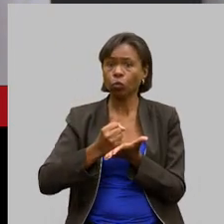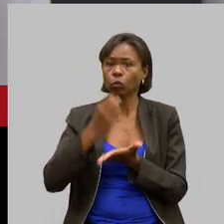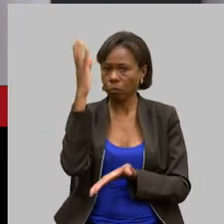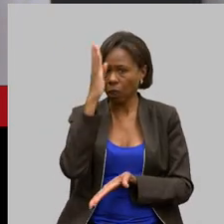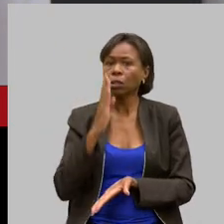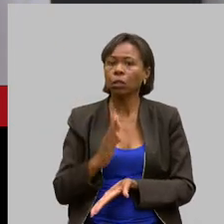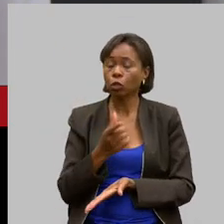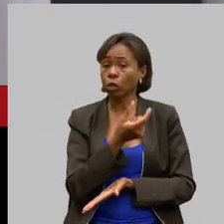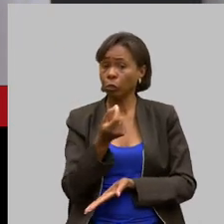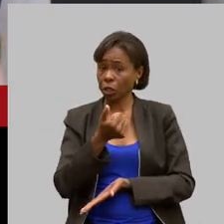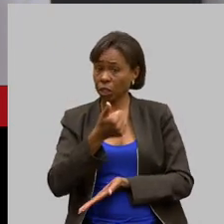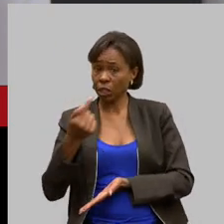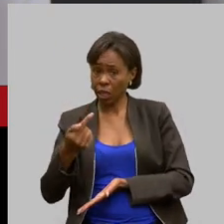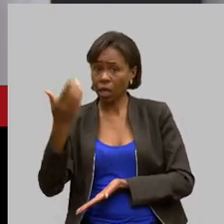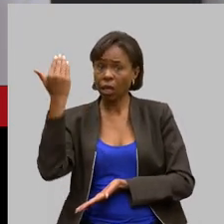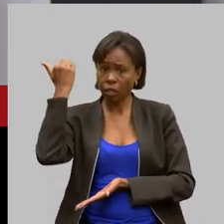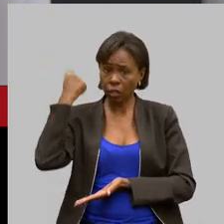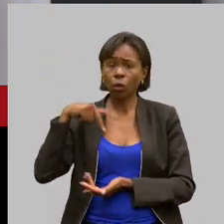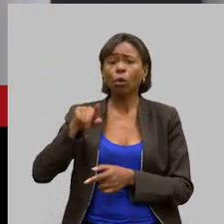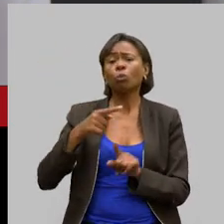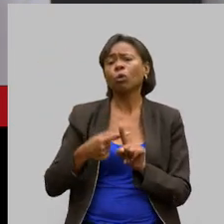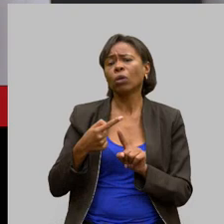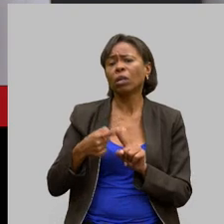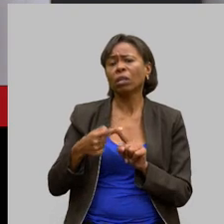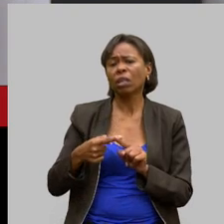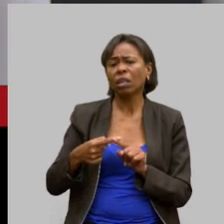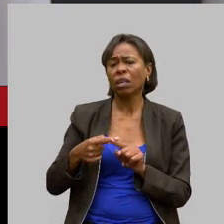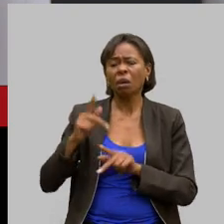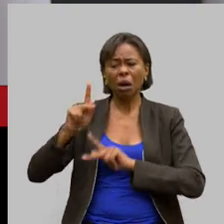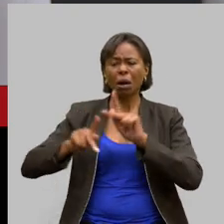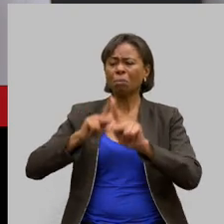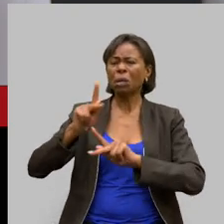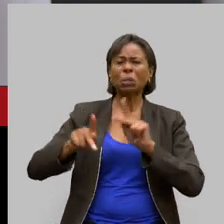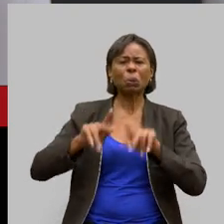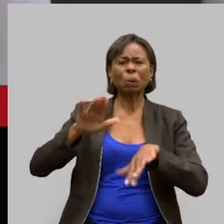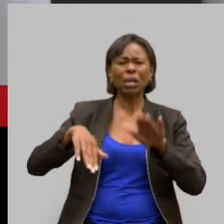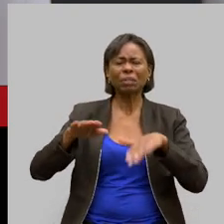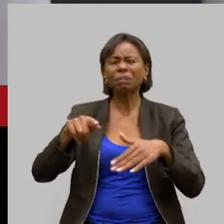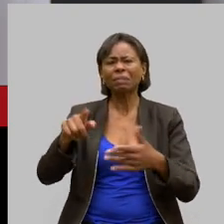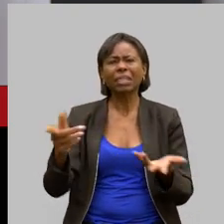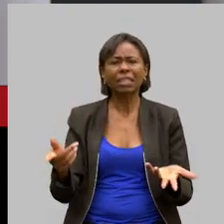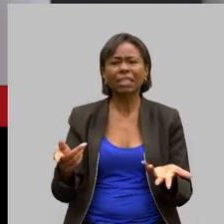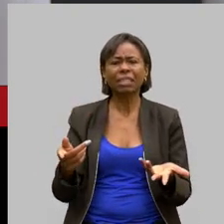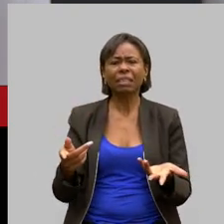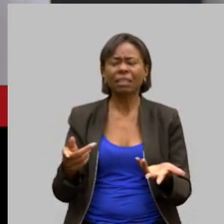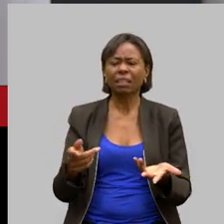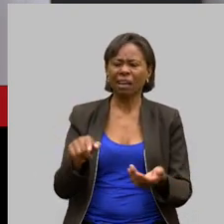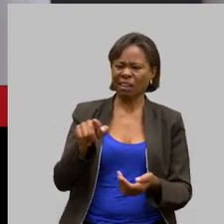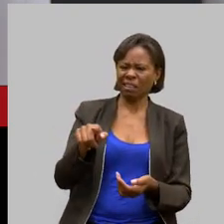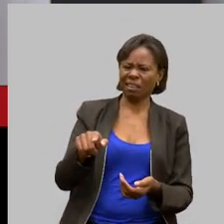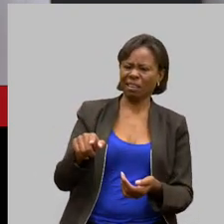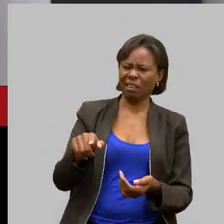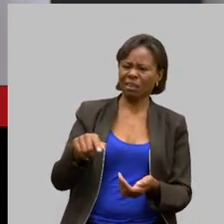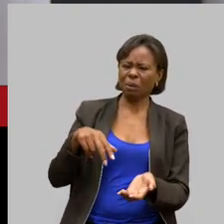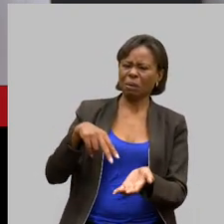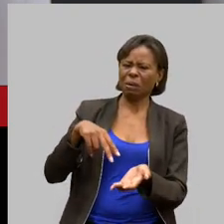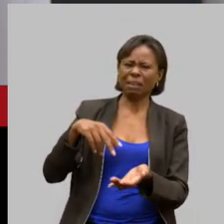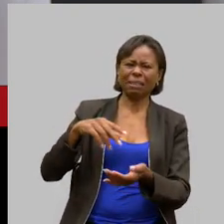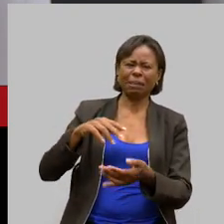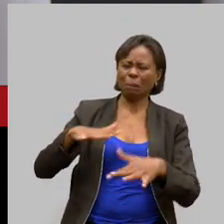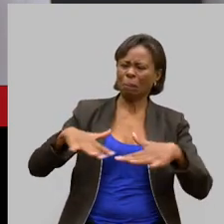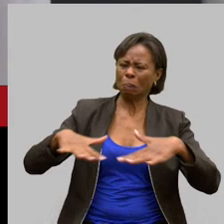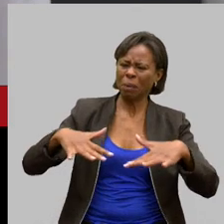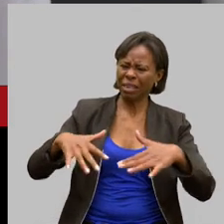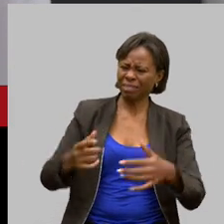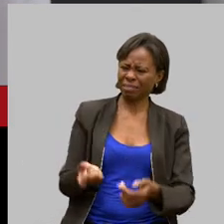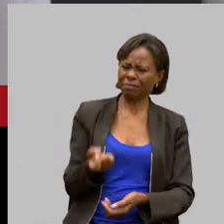tem uma pessoa lá na frente fazendo estripolia fazendo eh eh estereotipias movimentos repetitivos restritos